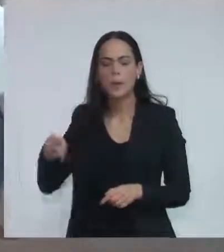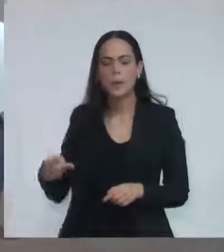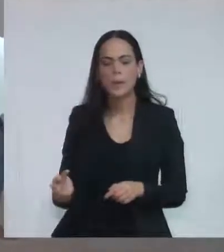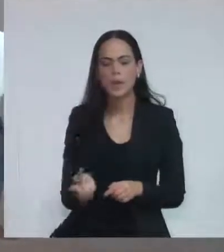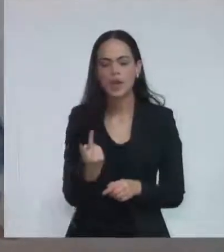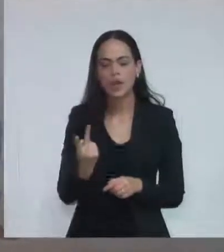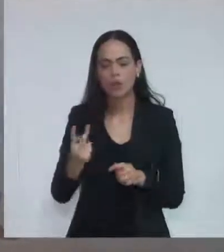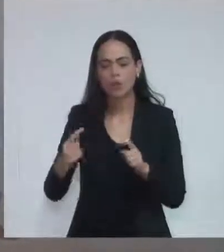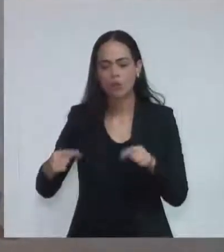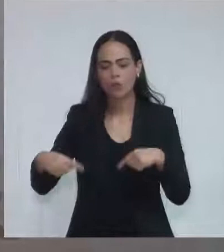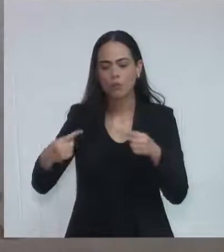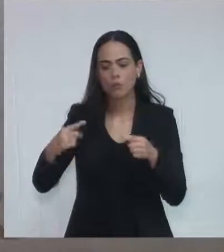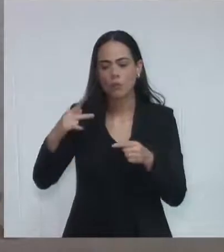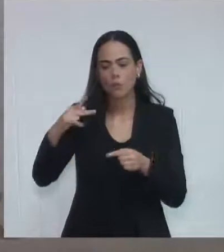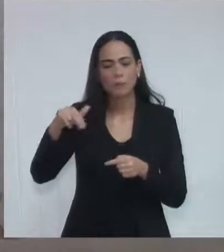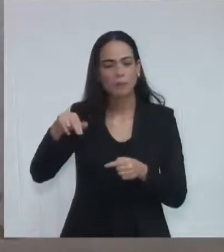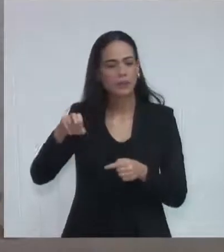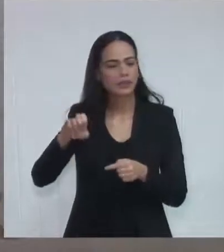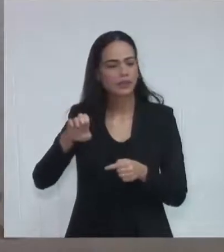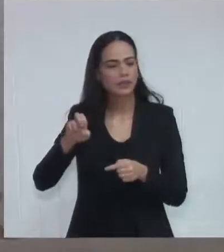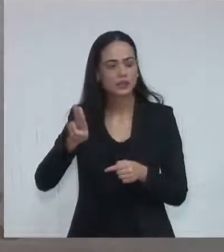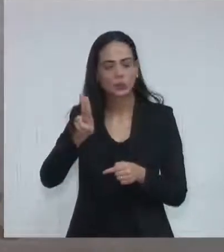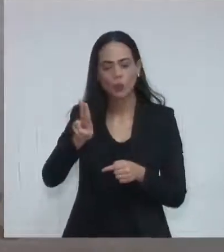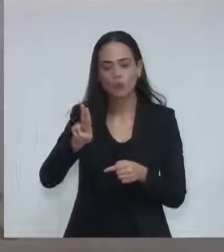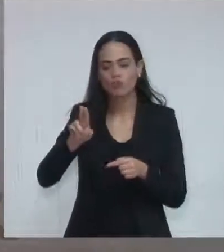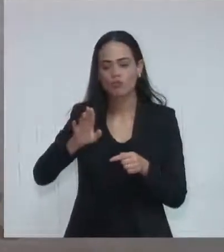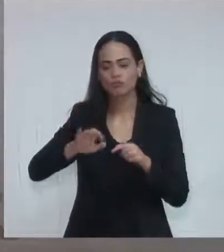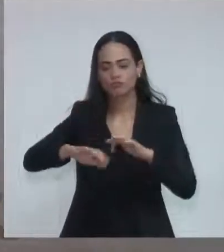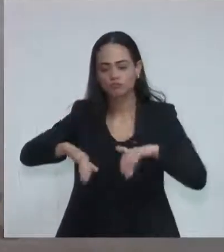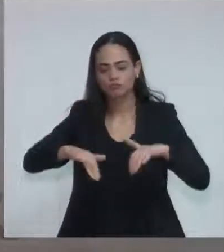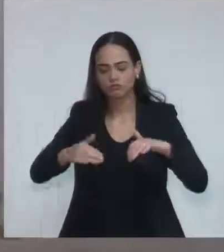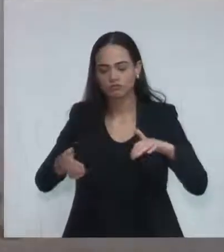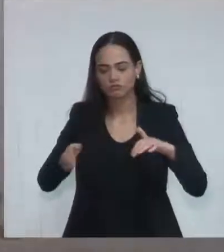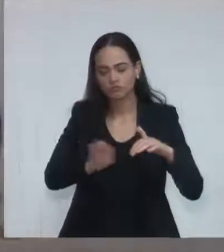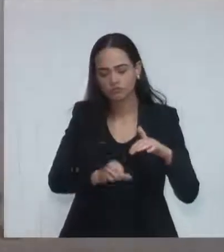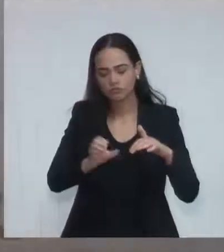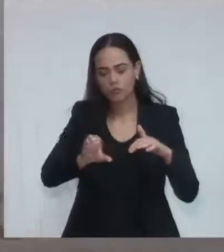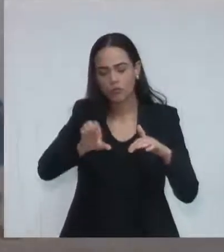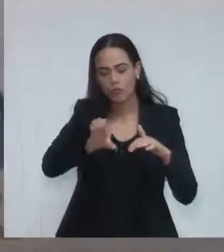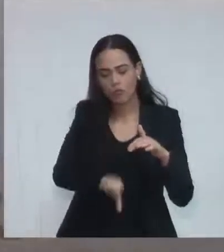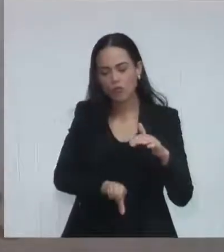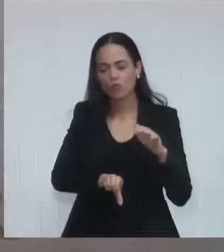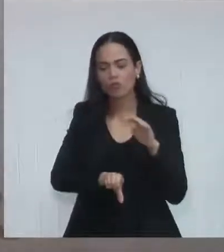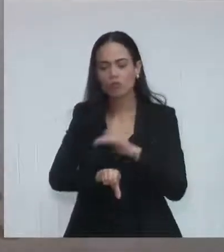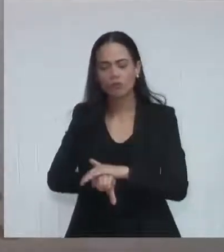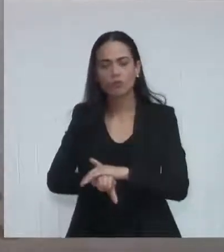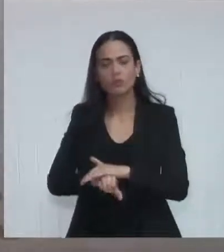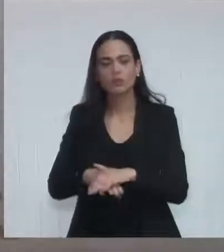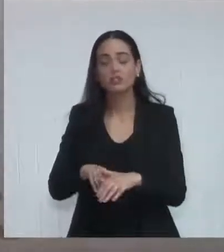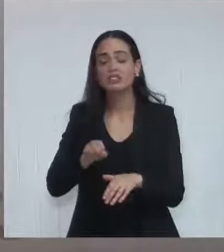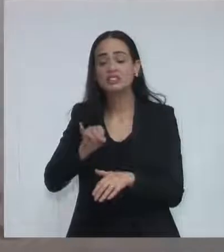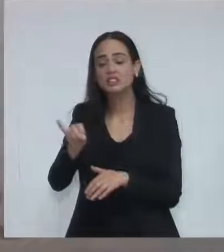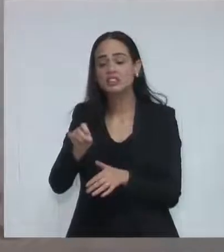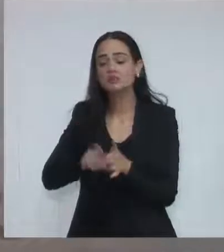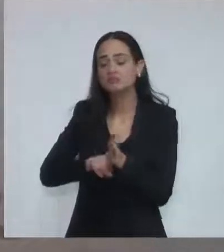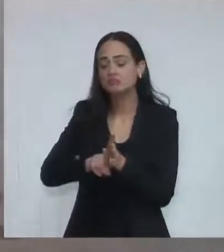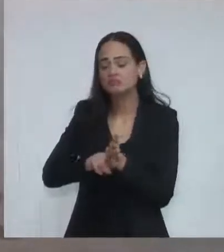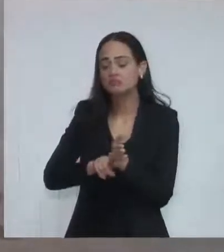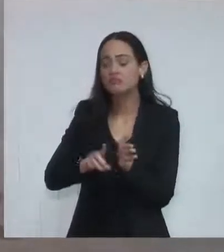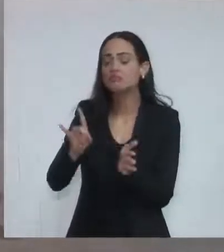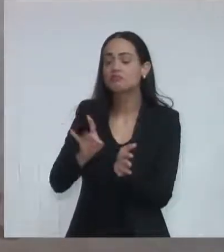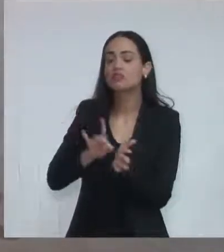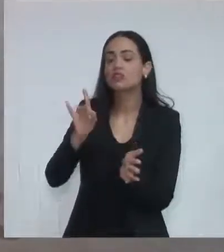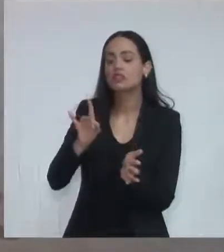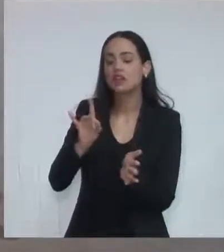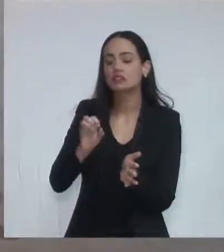e outras coisas. Então, eu quero verificar se isso é real, se tem algum histórico lá na Secretaria de Meio Ambiente. Hoje eles não